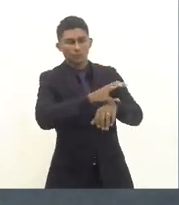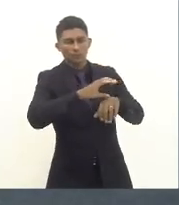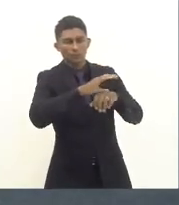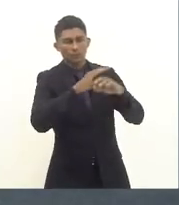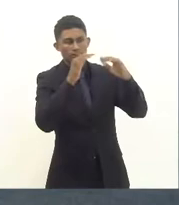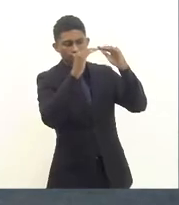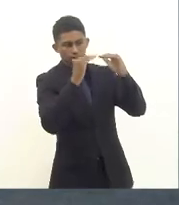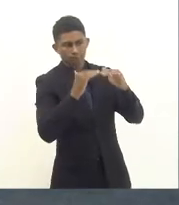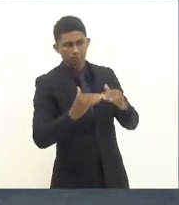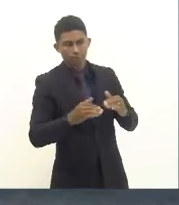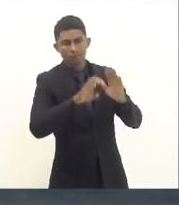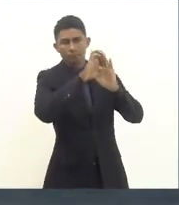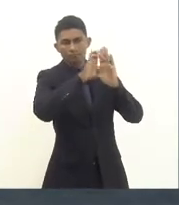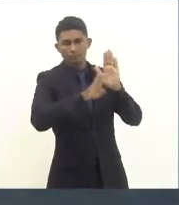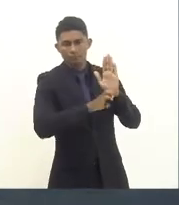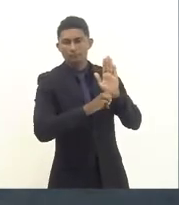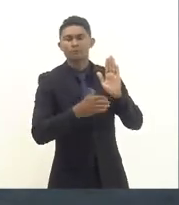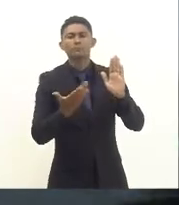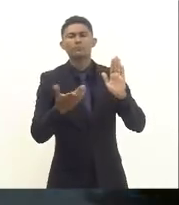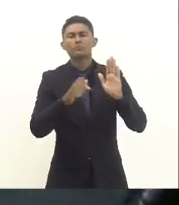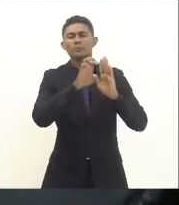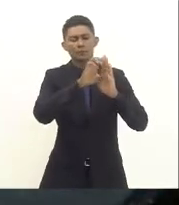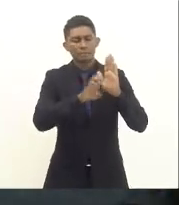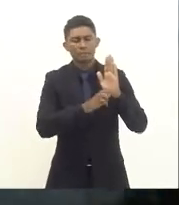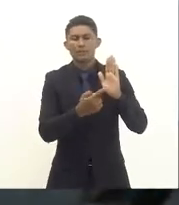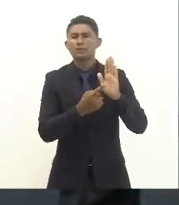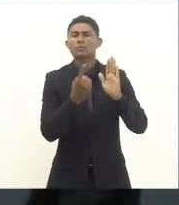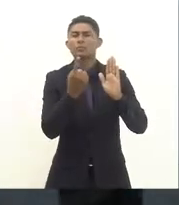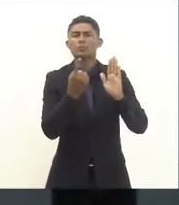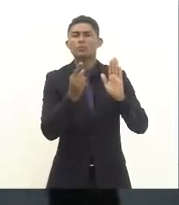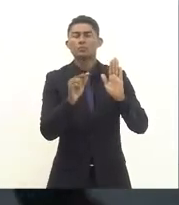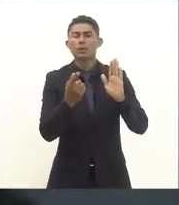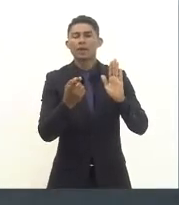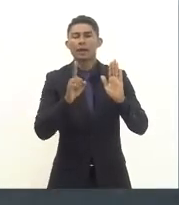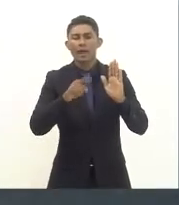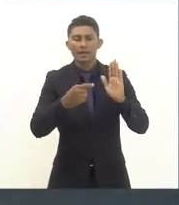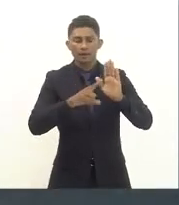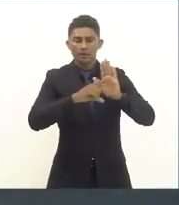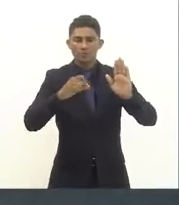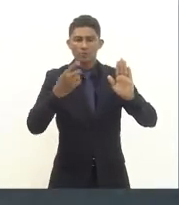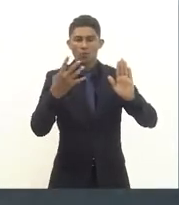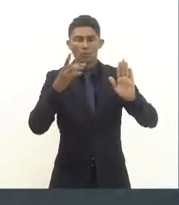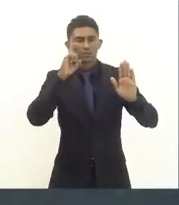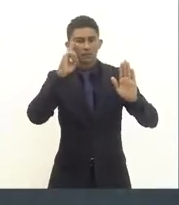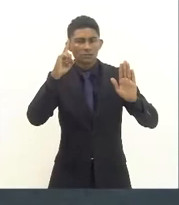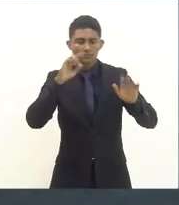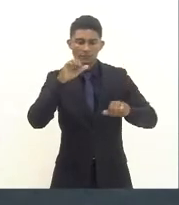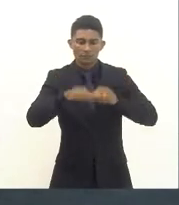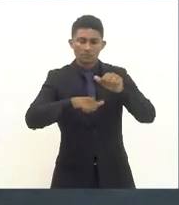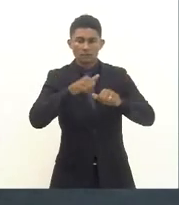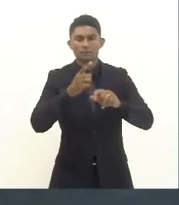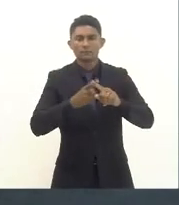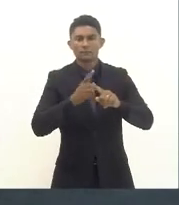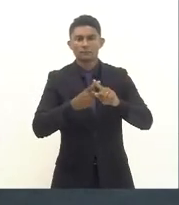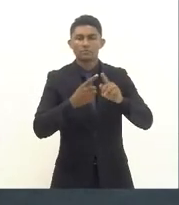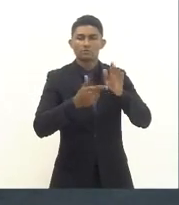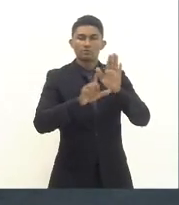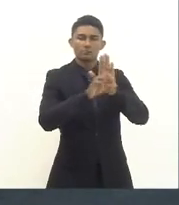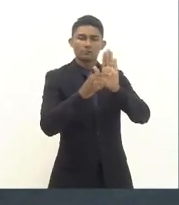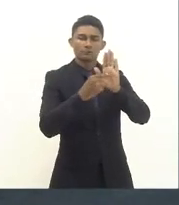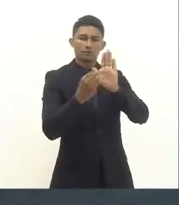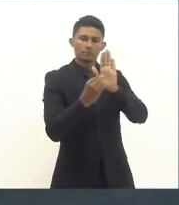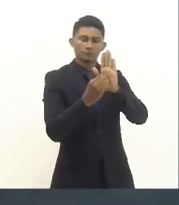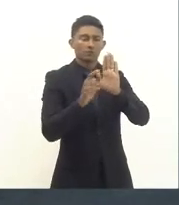com emenda e a emenda é apenas um ajuste de data e no artigo 4º diz que disposto essa lei não